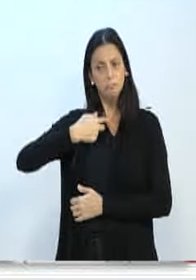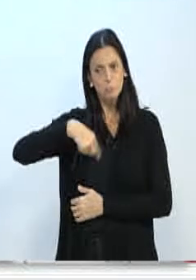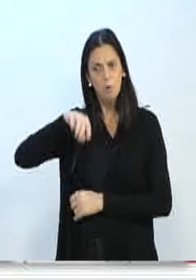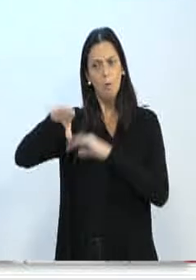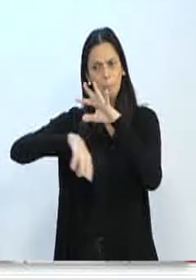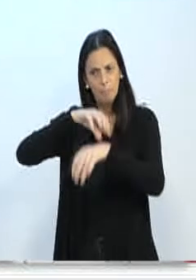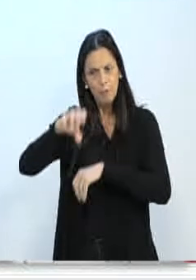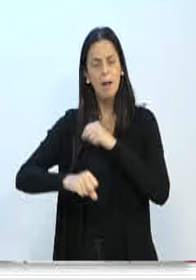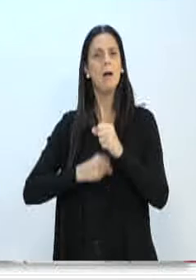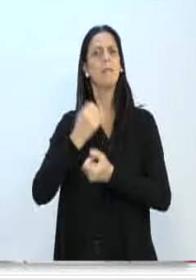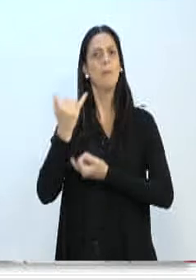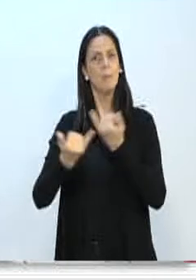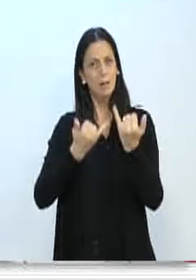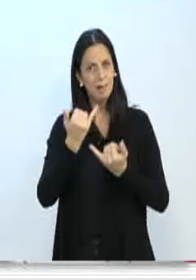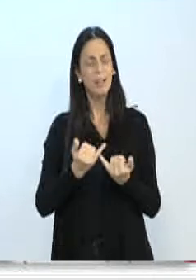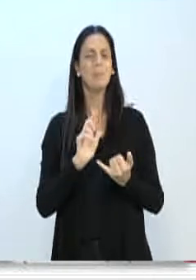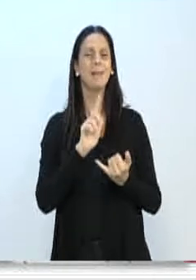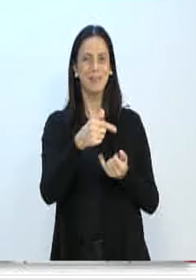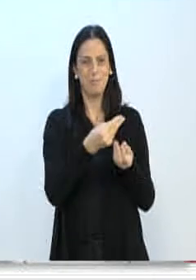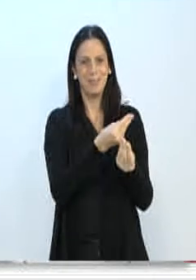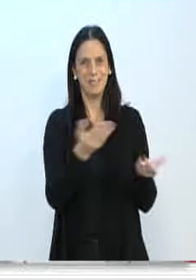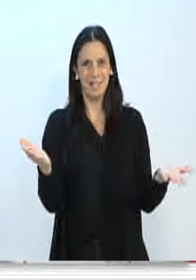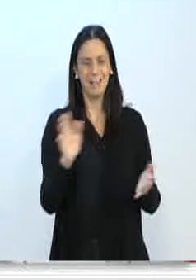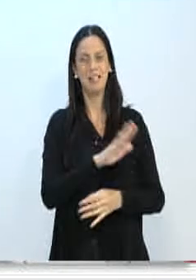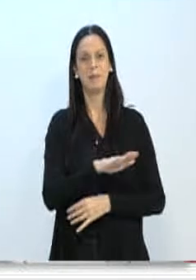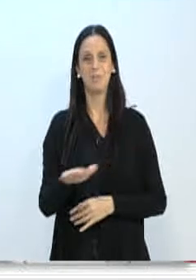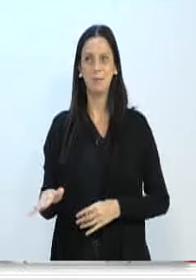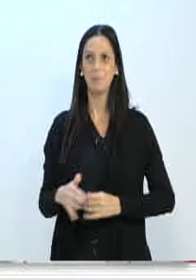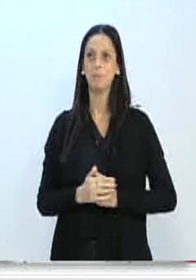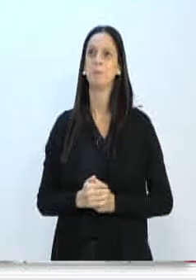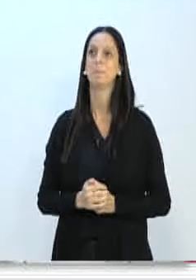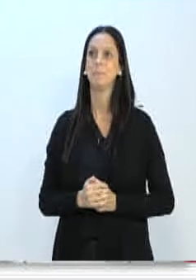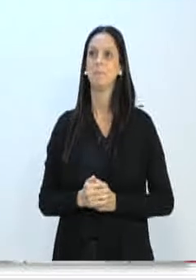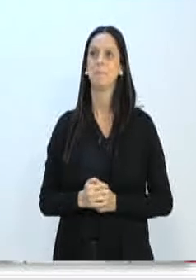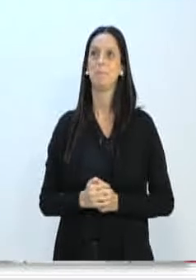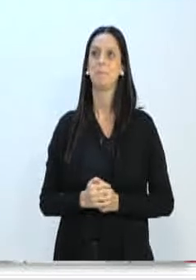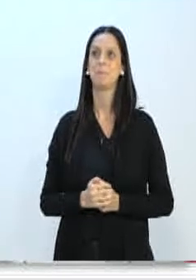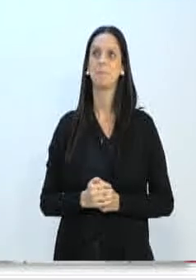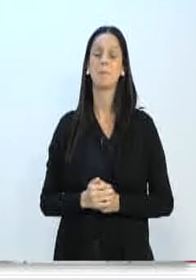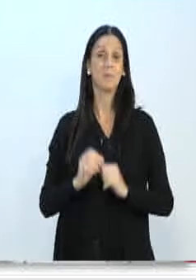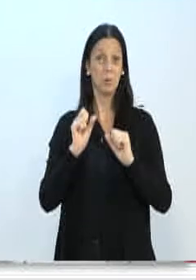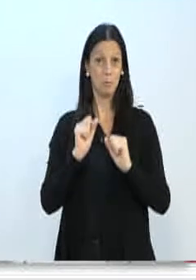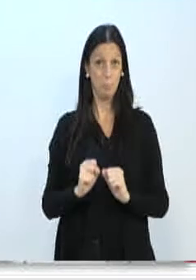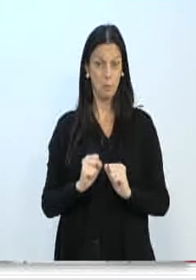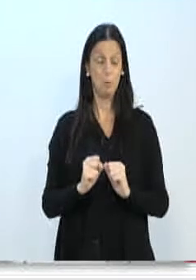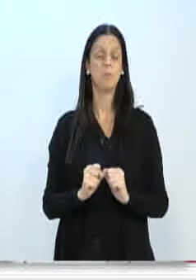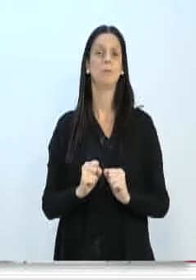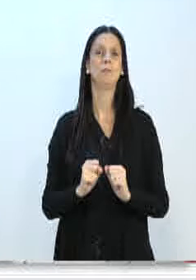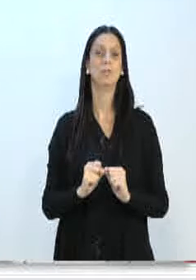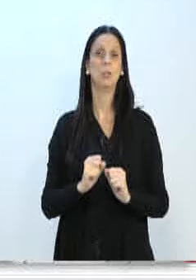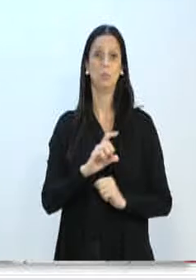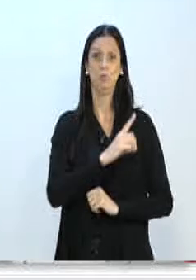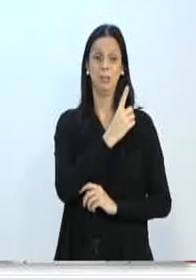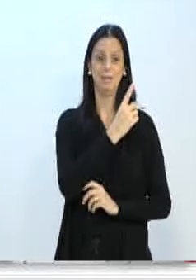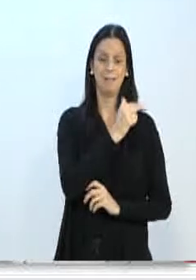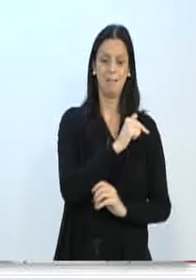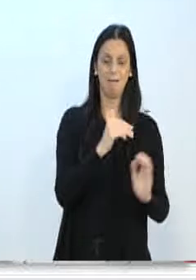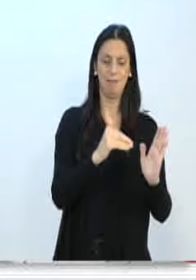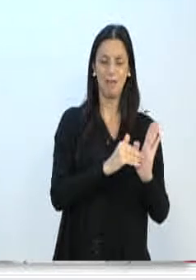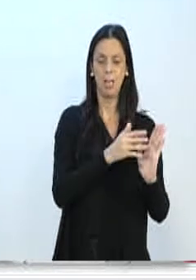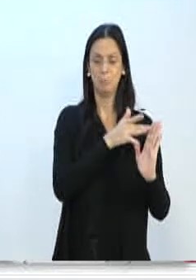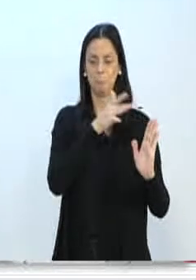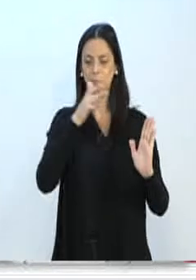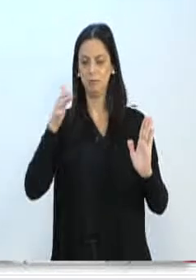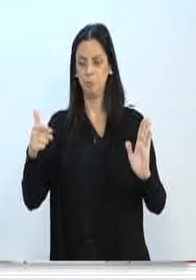brinquedos. E que vocês, após também essa doação, possam, no dia 17 até dia 23 de dezembro, visitar